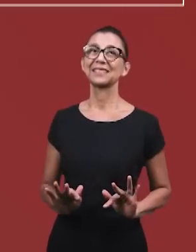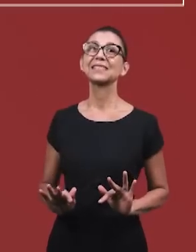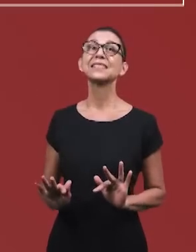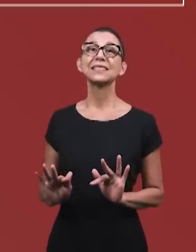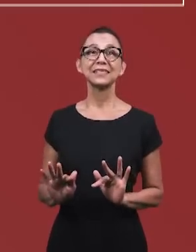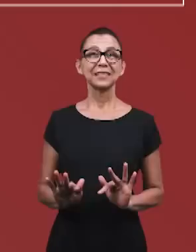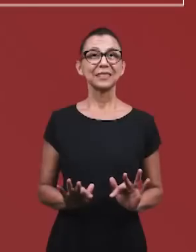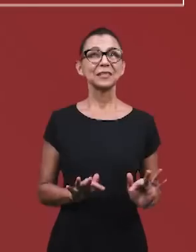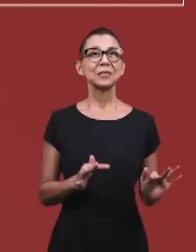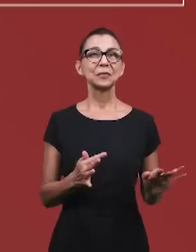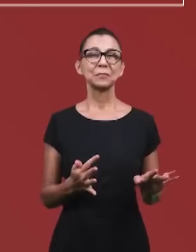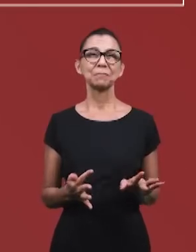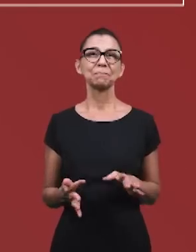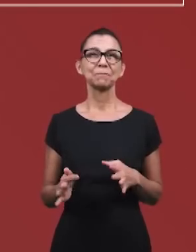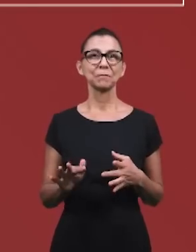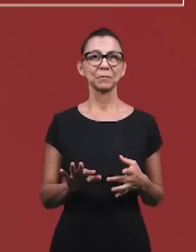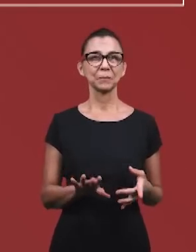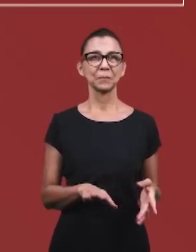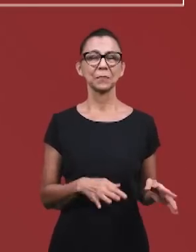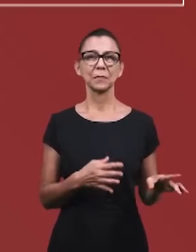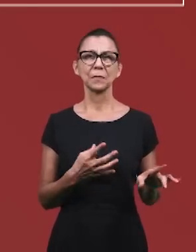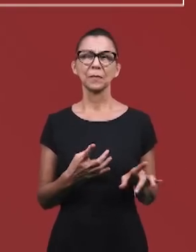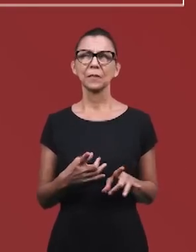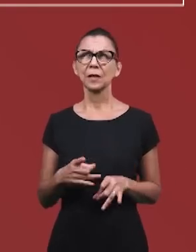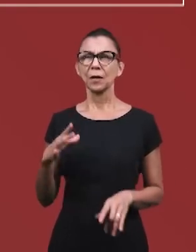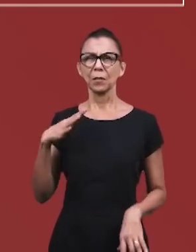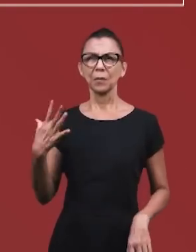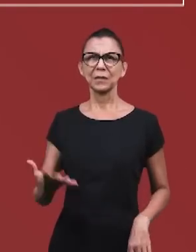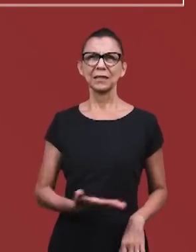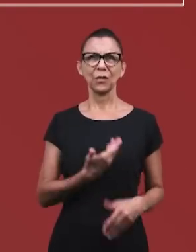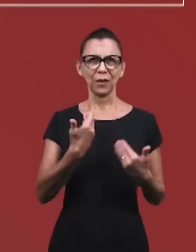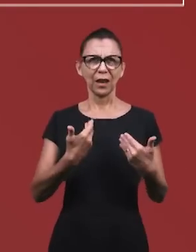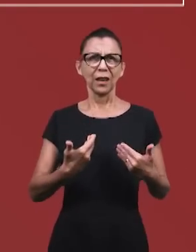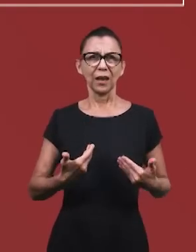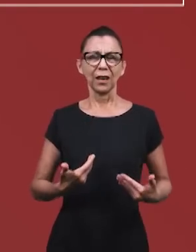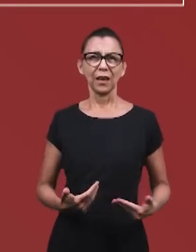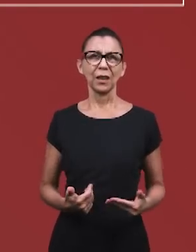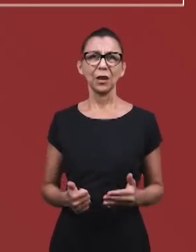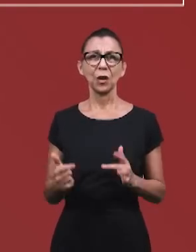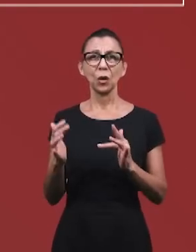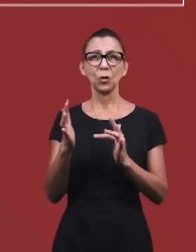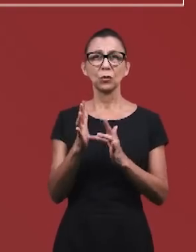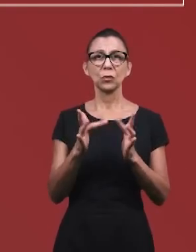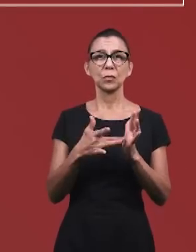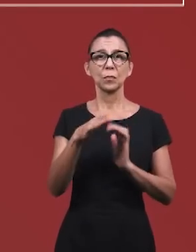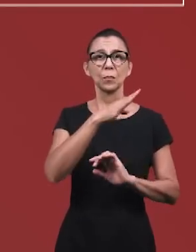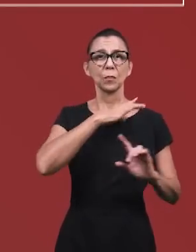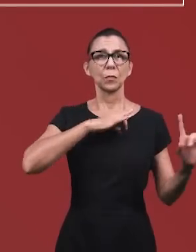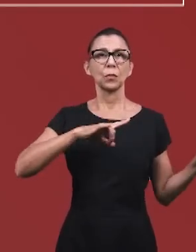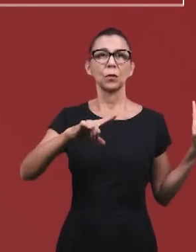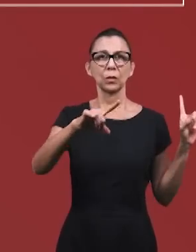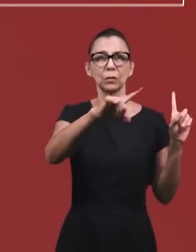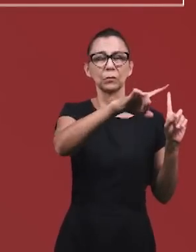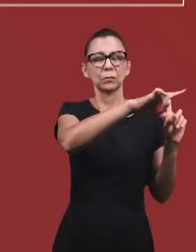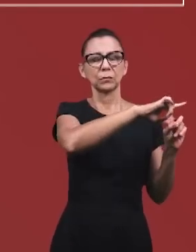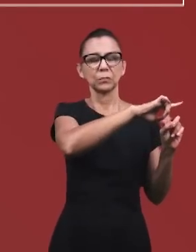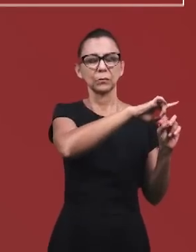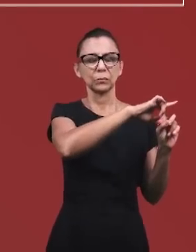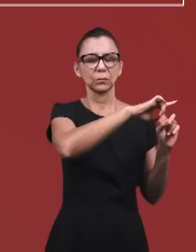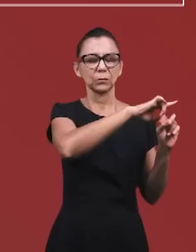feliz. Para me encontrar, perdeu sua vida,